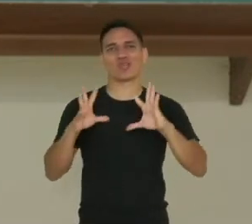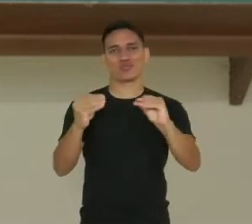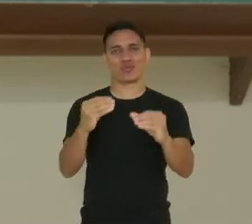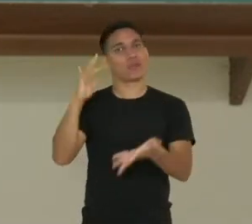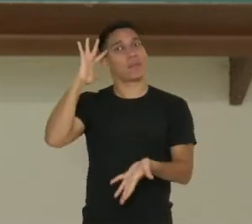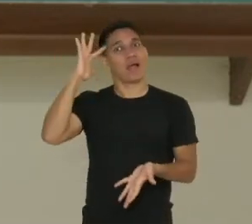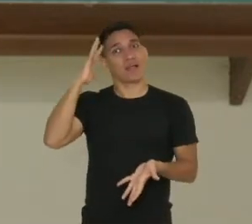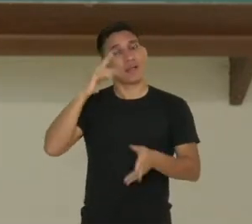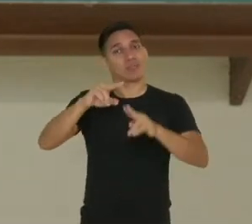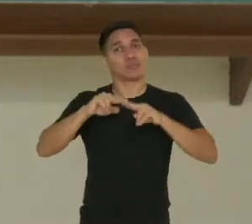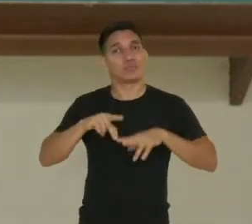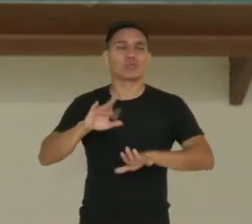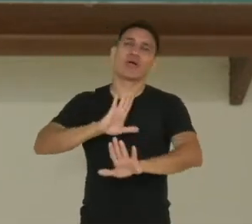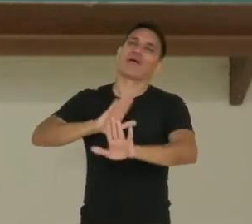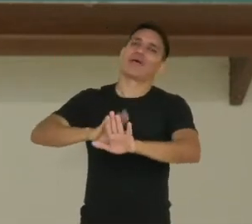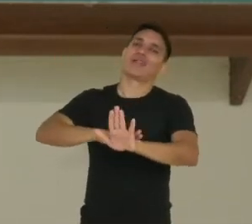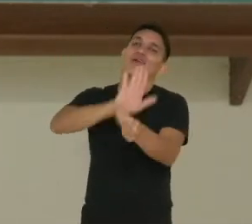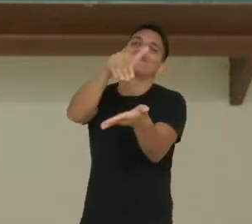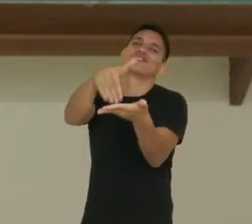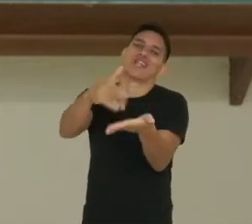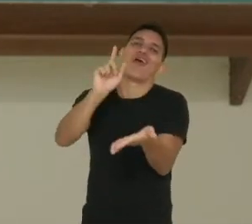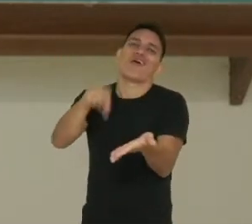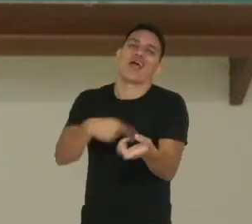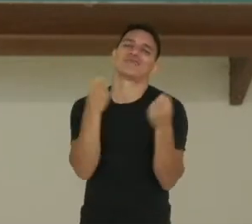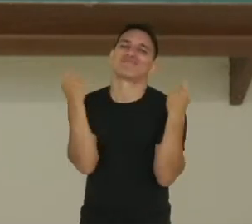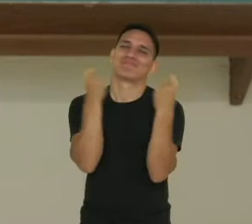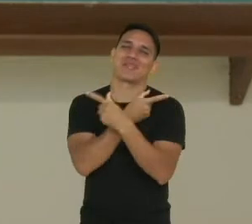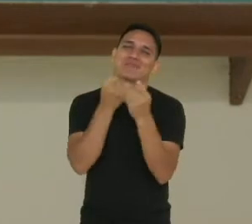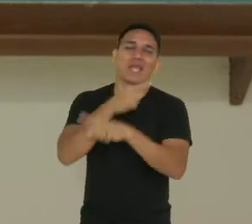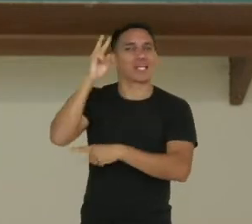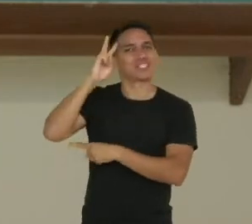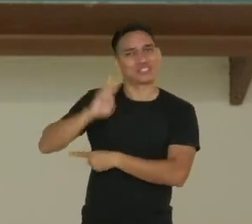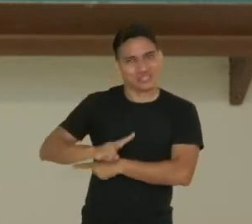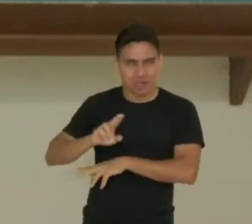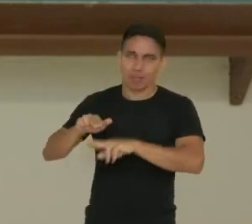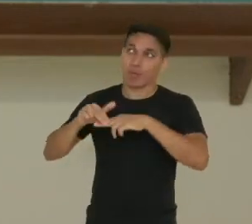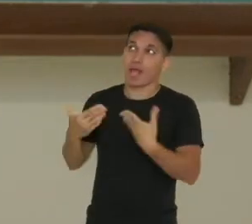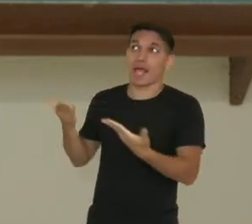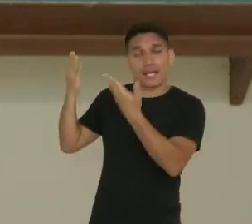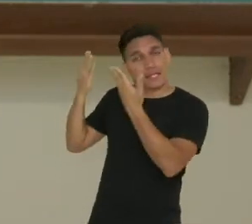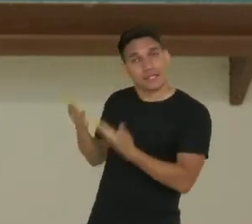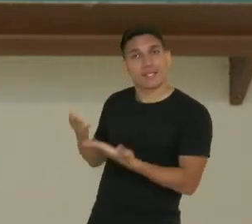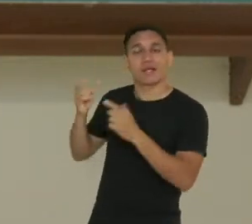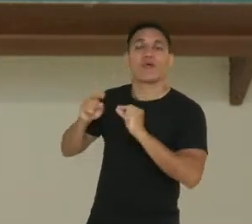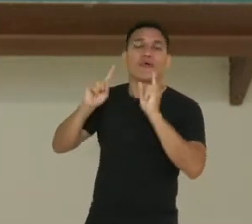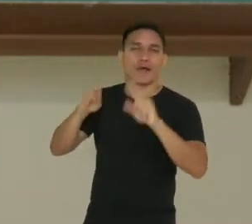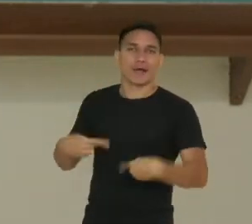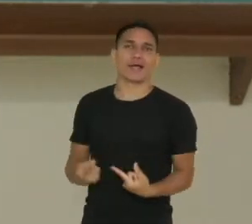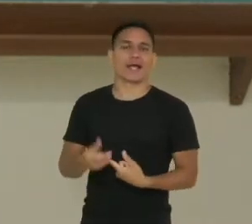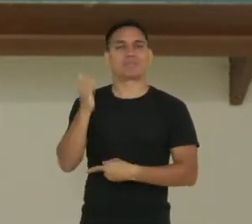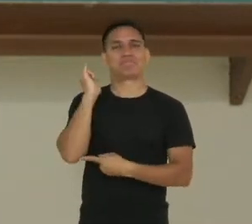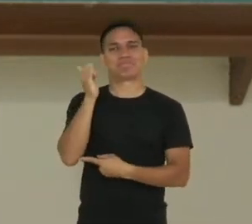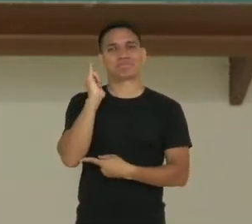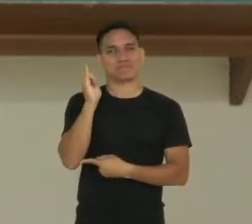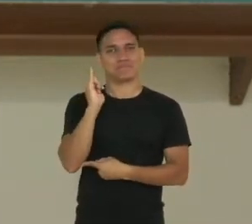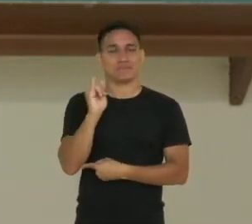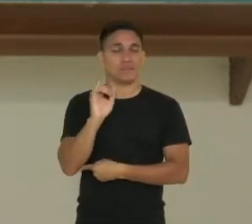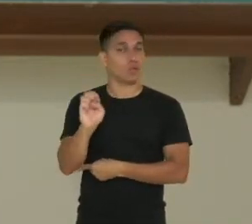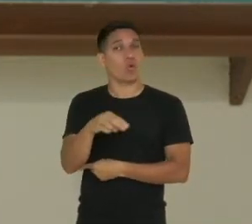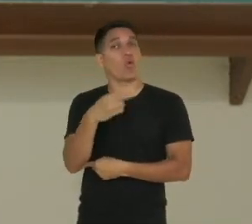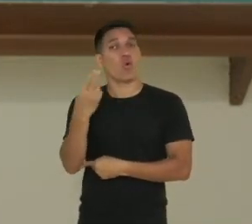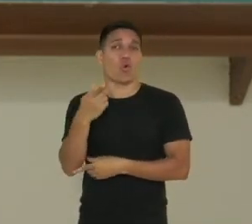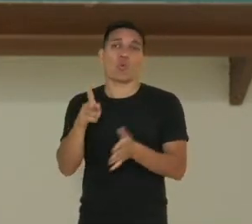isso acaba muitas vezes tornando engraçado, né? A história, no caso, né, que é narrada